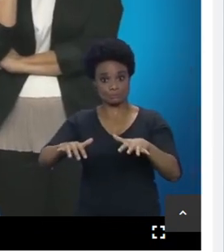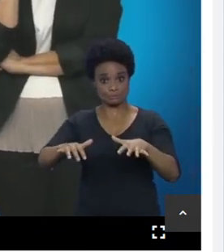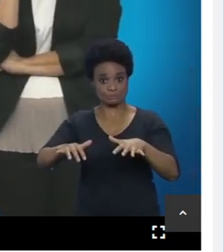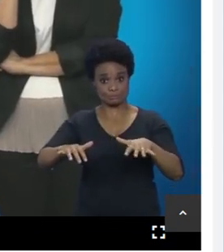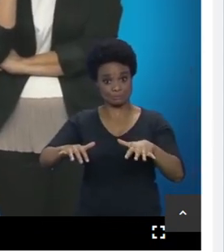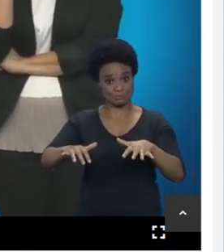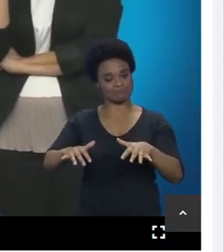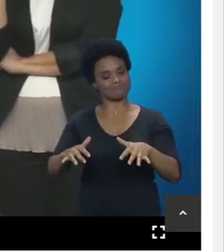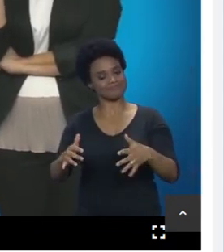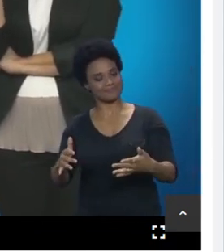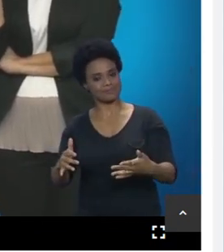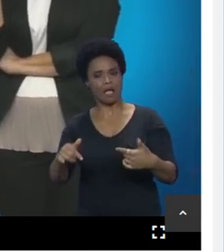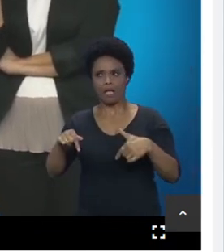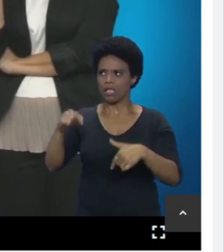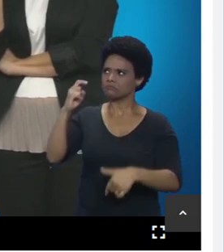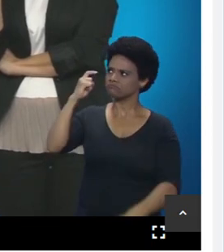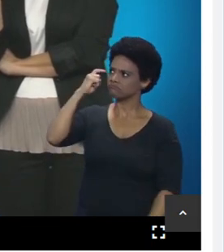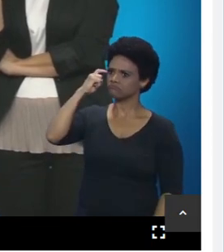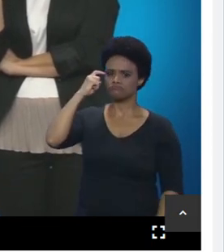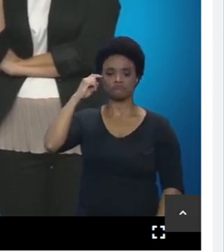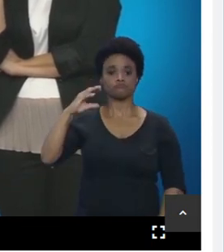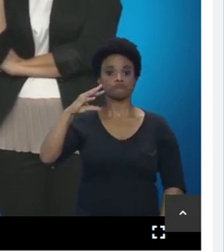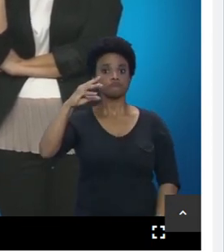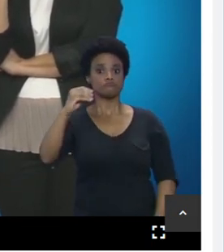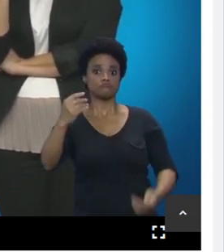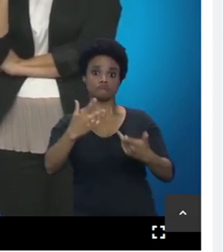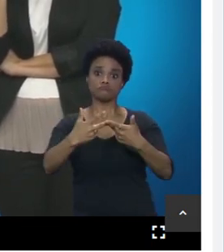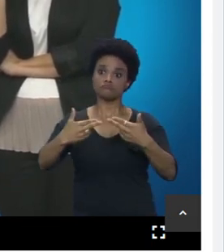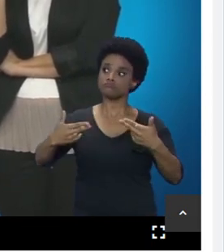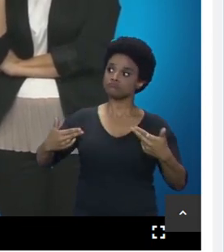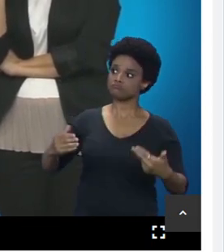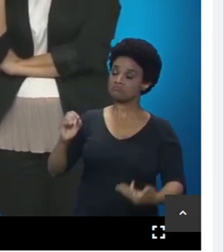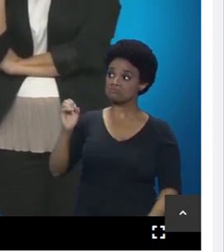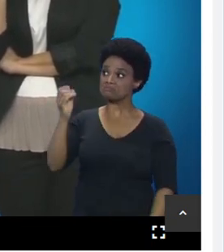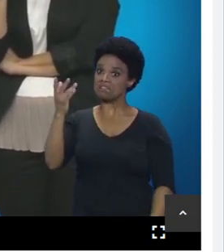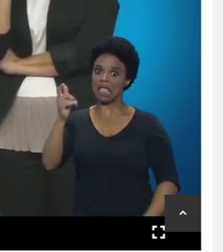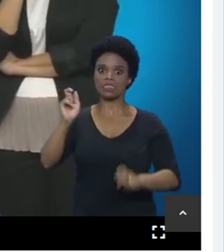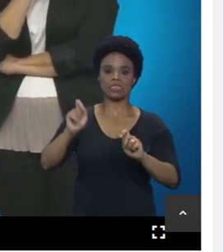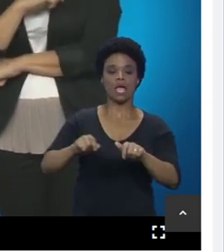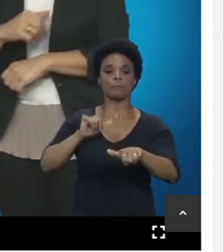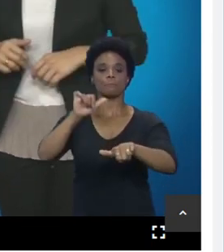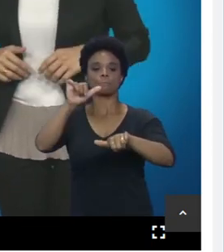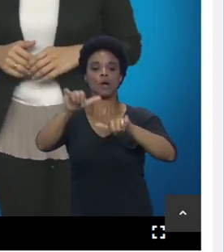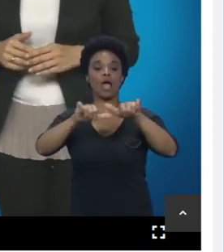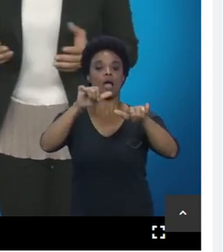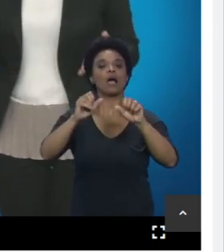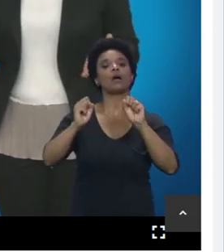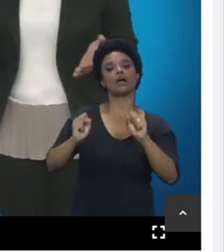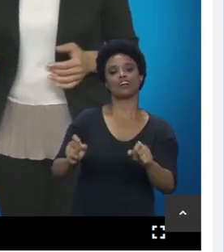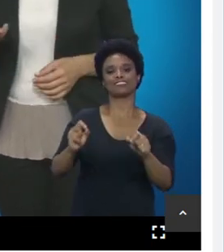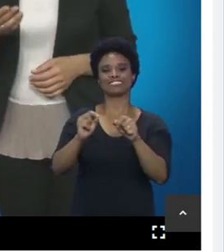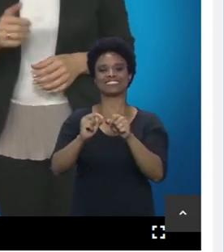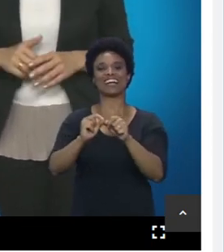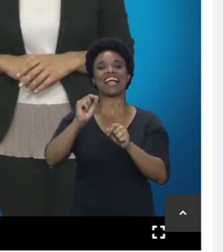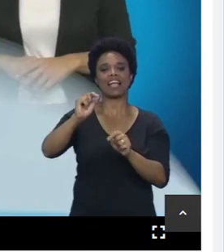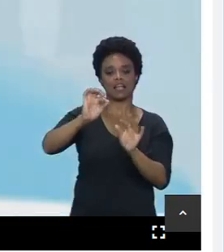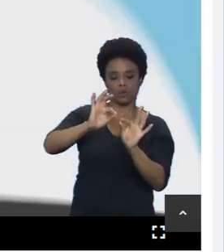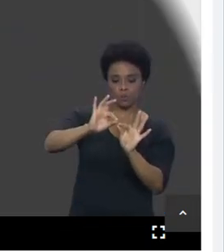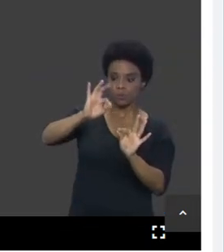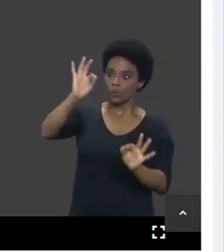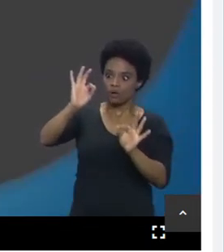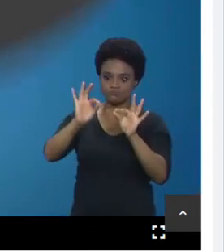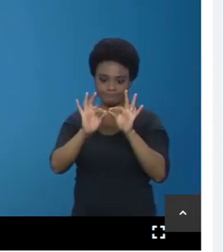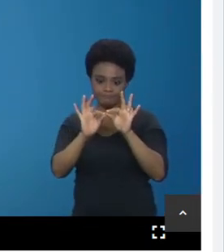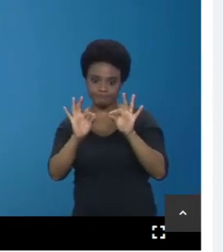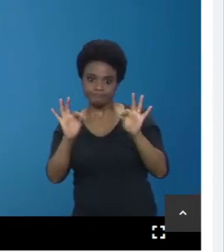aqui pensando que essas ações, às quais as edificações estão sujeitas, podem ser classificadas como horizontais ou